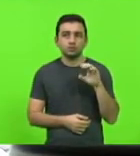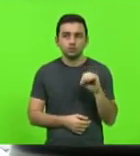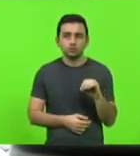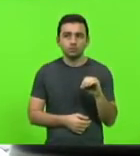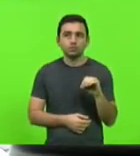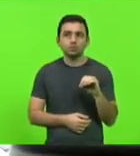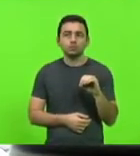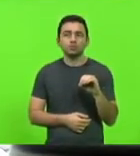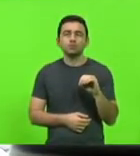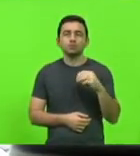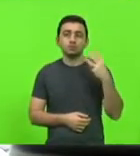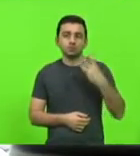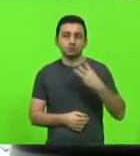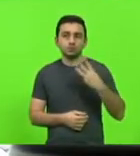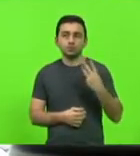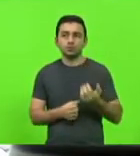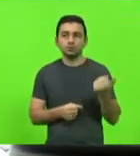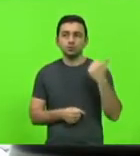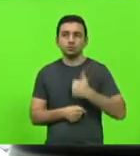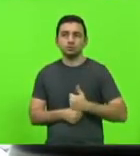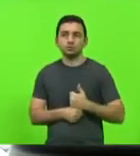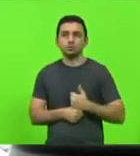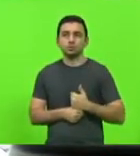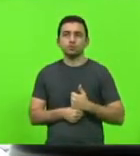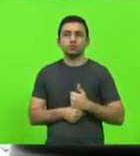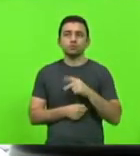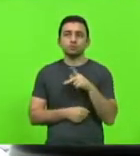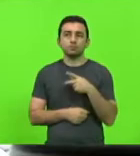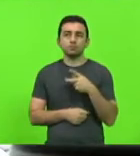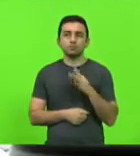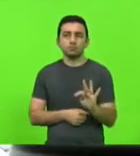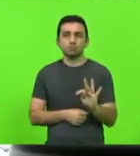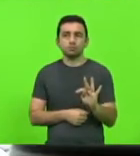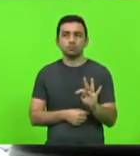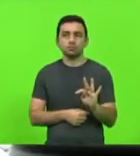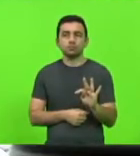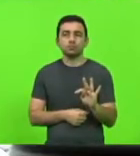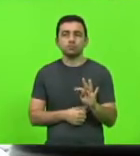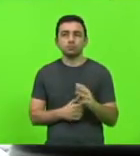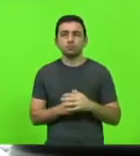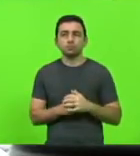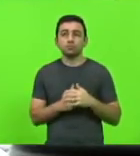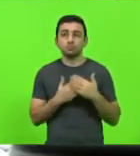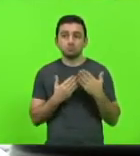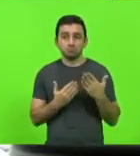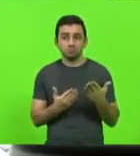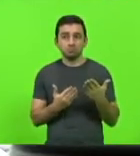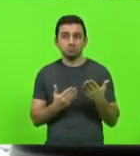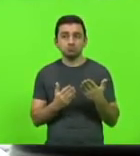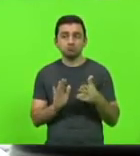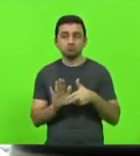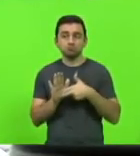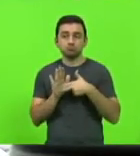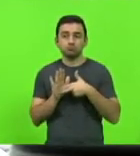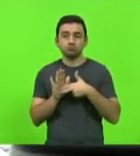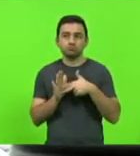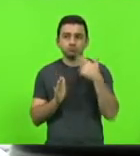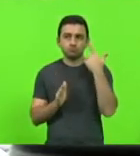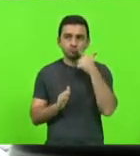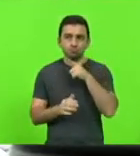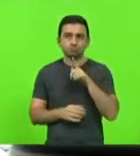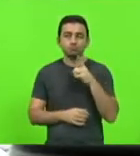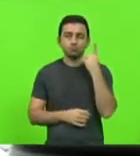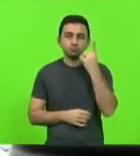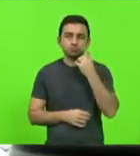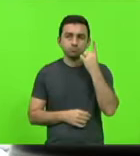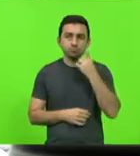Martini, terceiro suplente do Partido dos Trabalhadores, PT, para ocupar a cadeira de deputado nesse poder, a